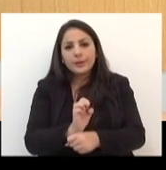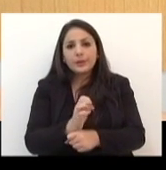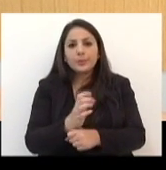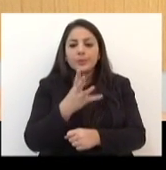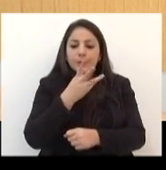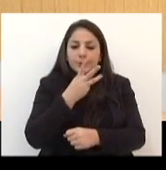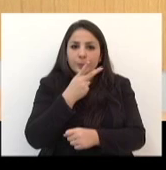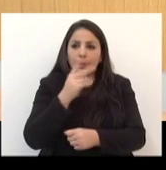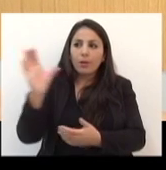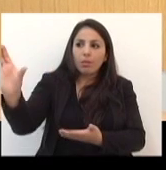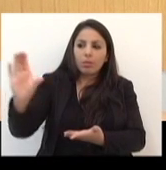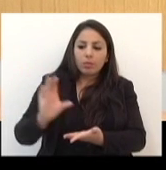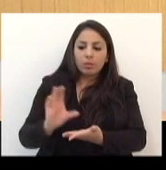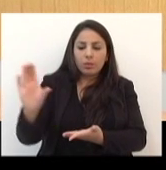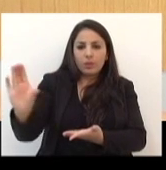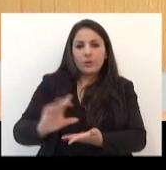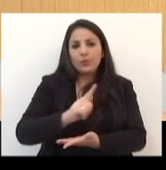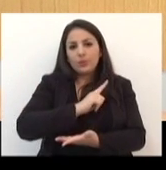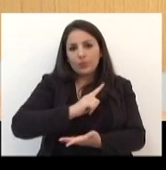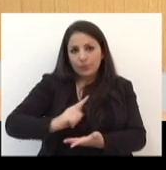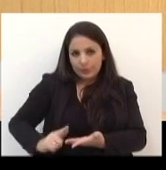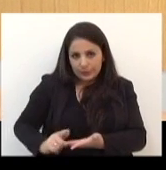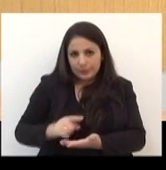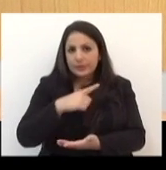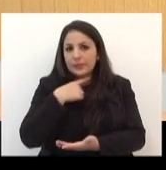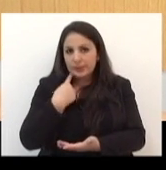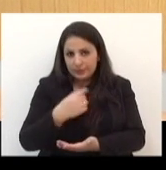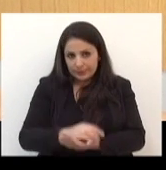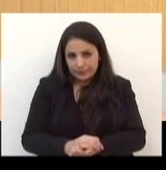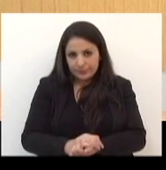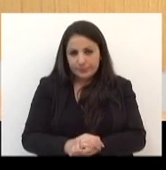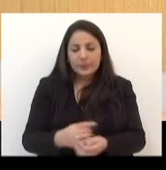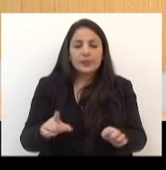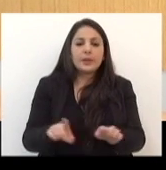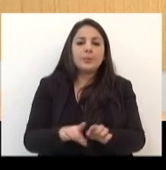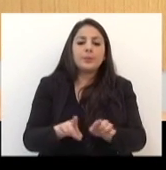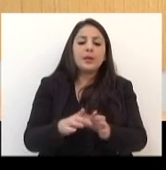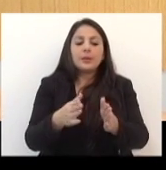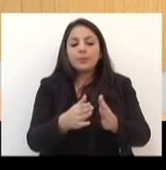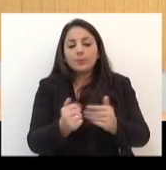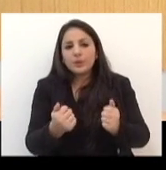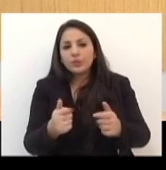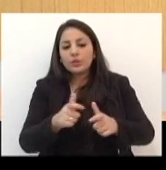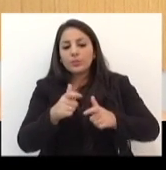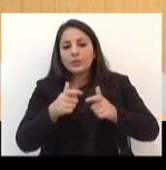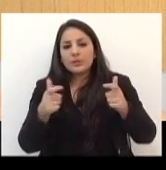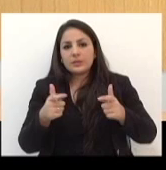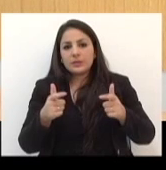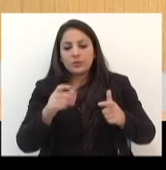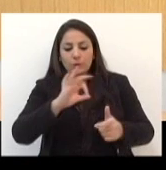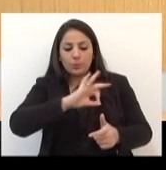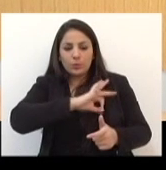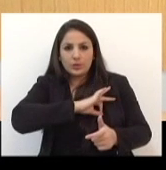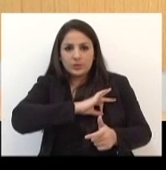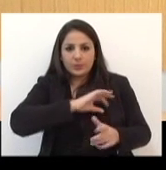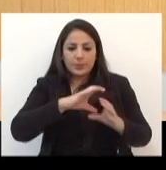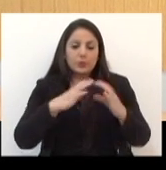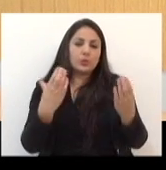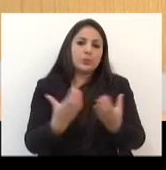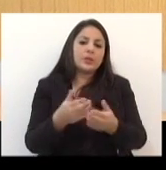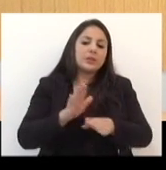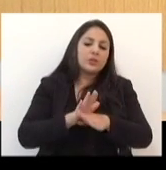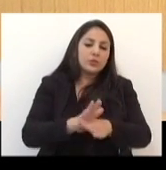de verba do governo. O parlamentar também solicitou a ampliação do policiamento comunitário, que